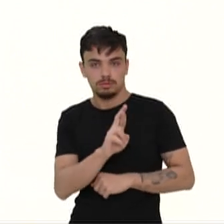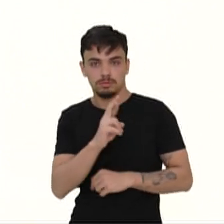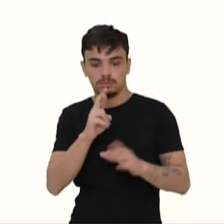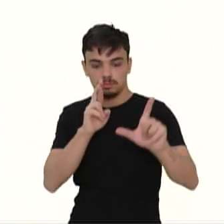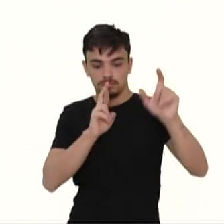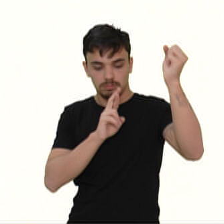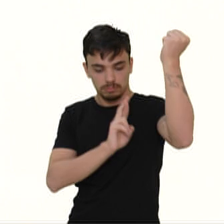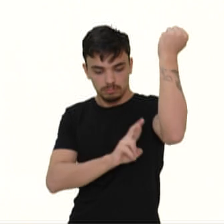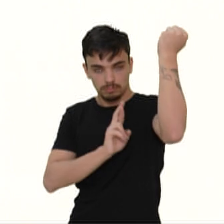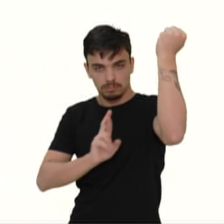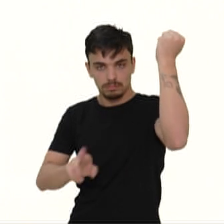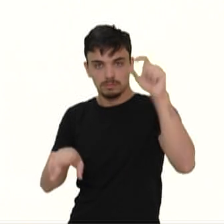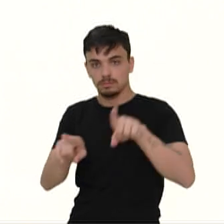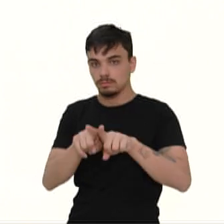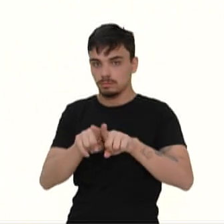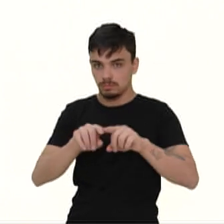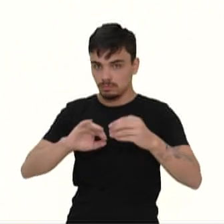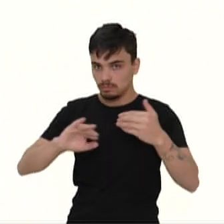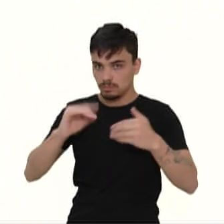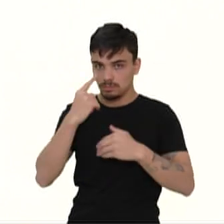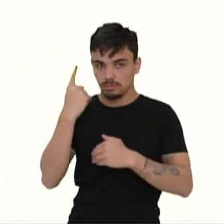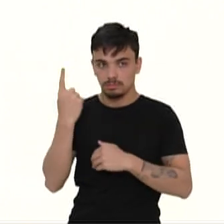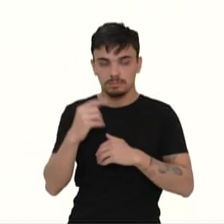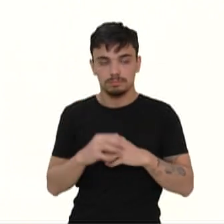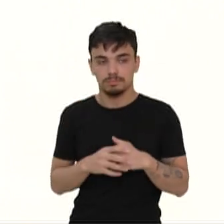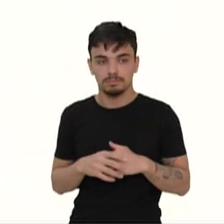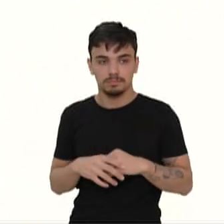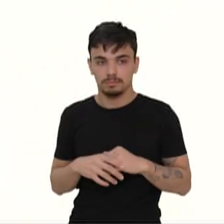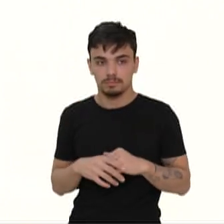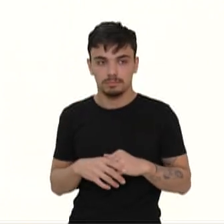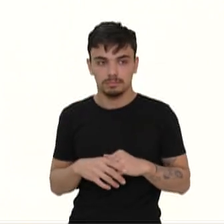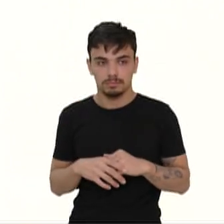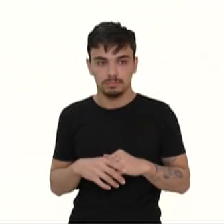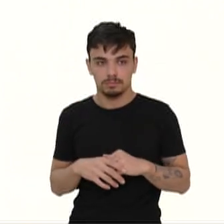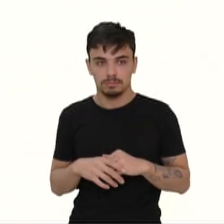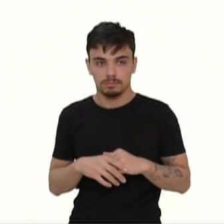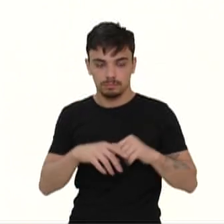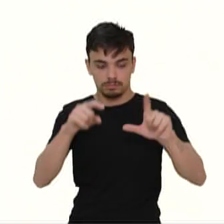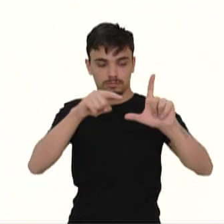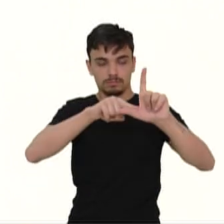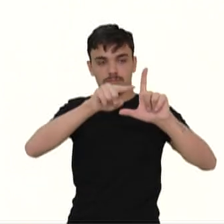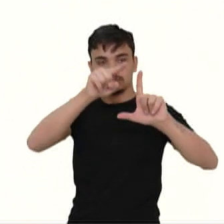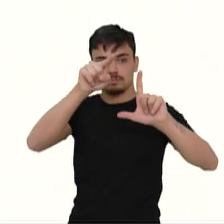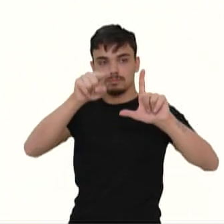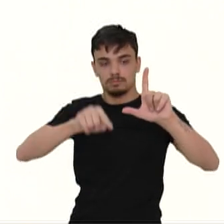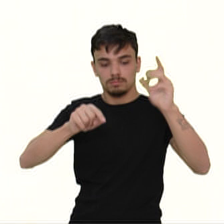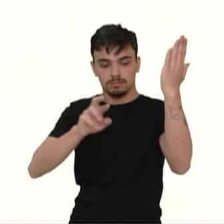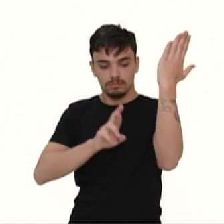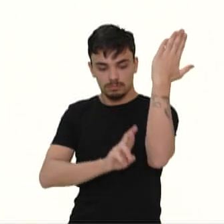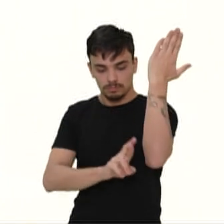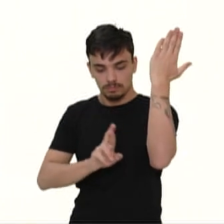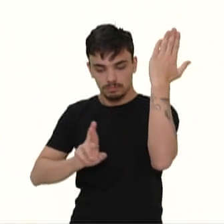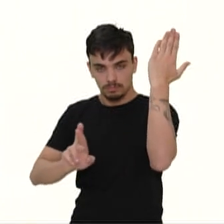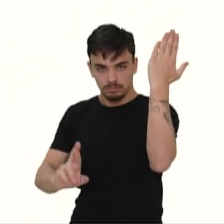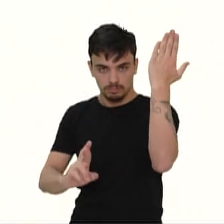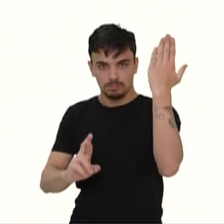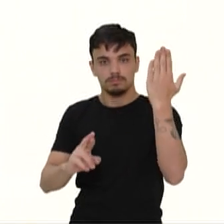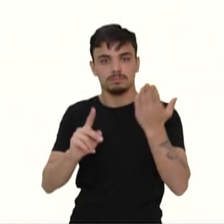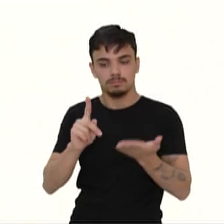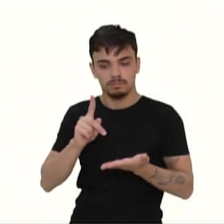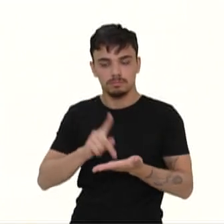e distintas. Tá lá, então. Concavidade voltada para baixo, duas raízes reais e